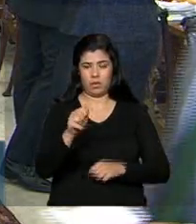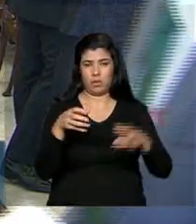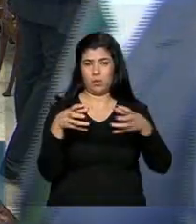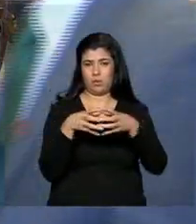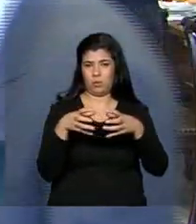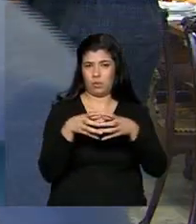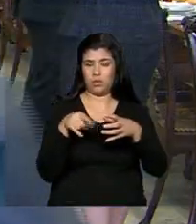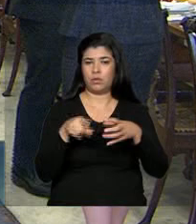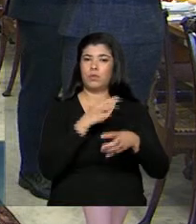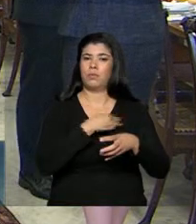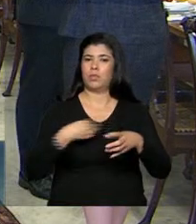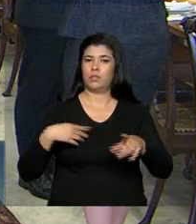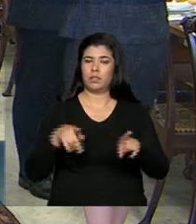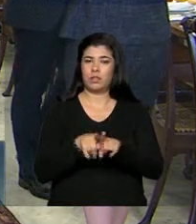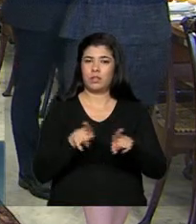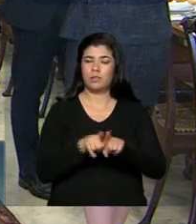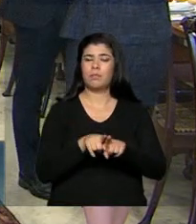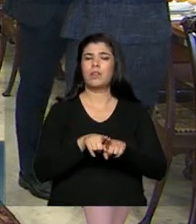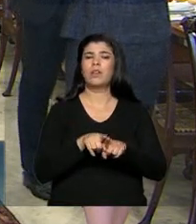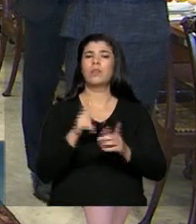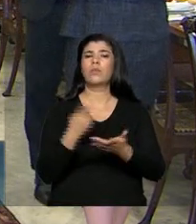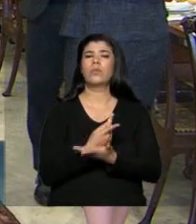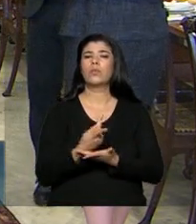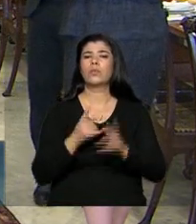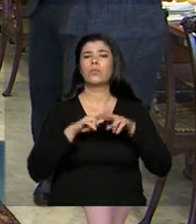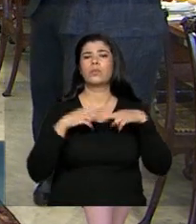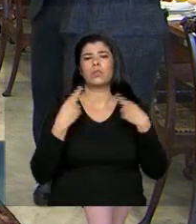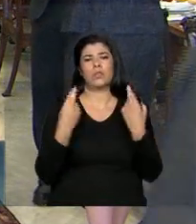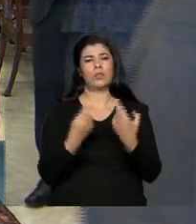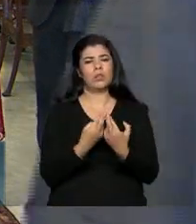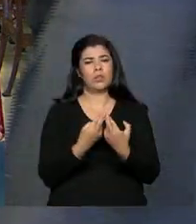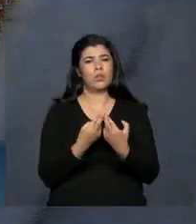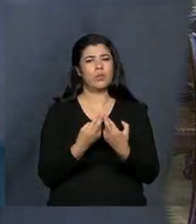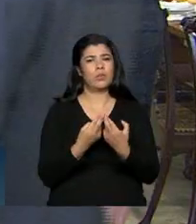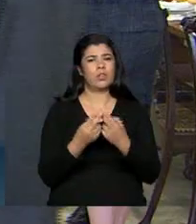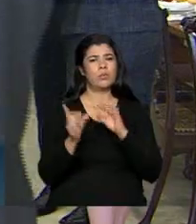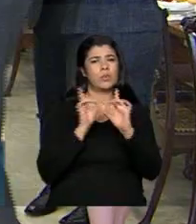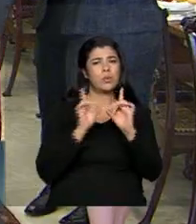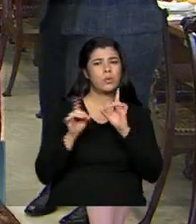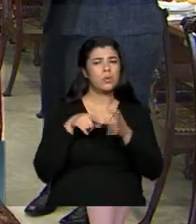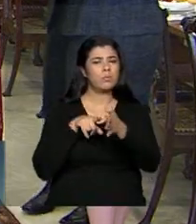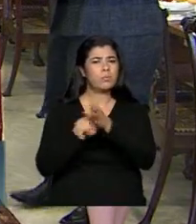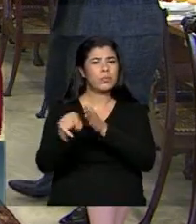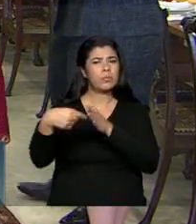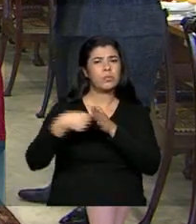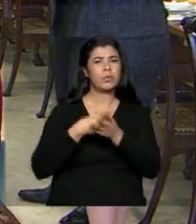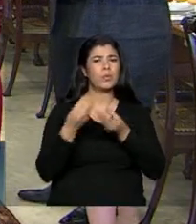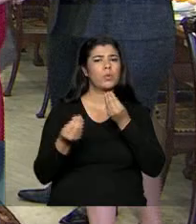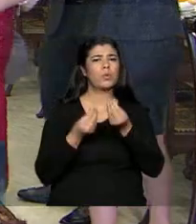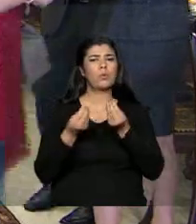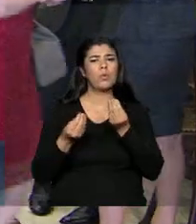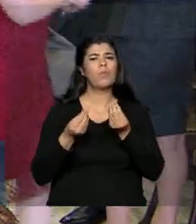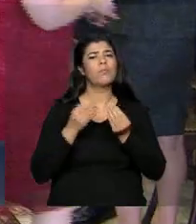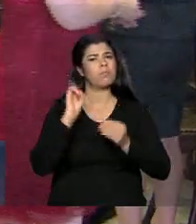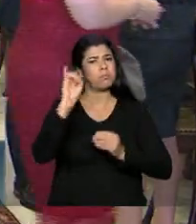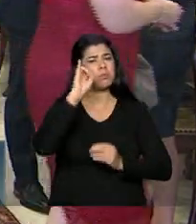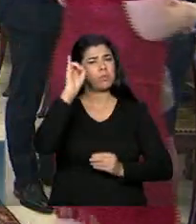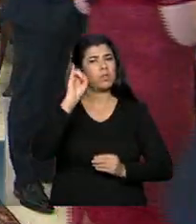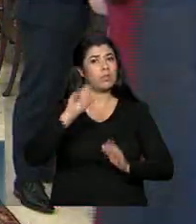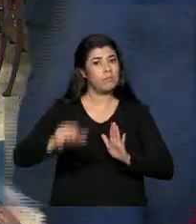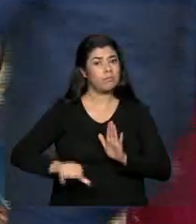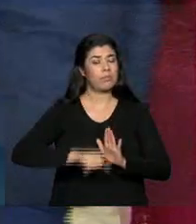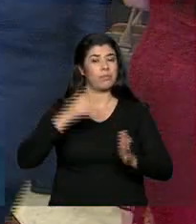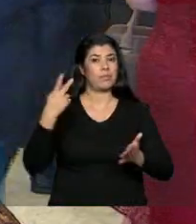alemã é uma reunião do tipo mecanismo de consultas de alto nível. É a primeira vez que